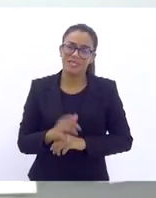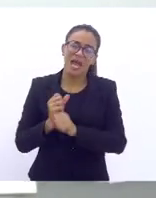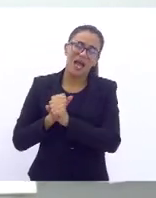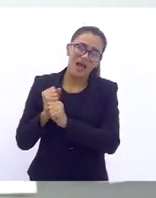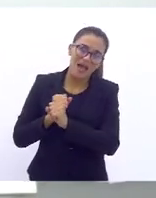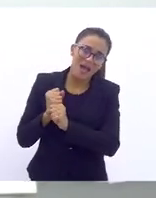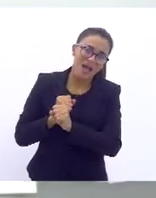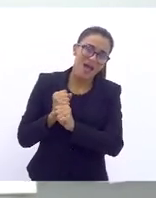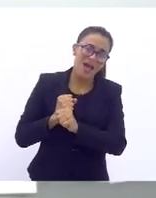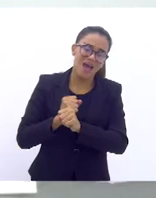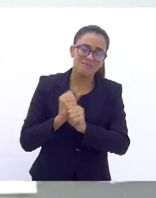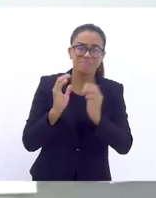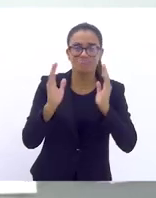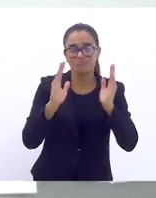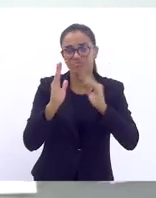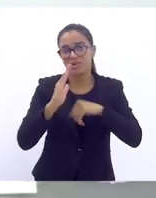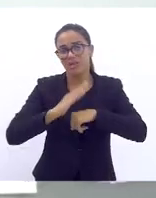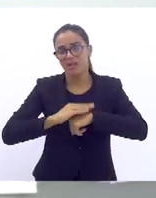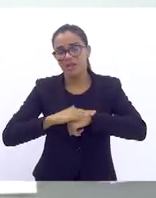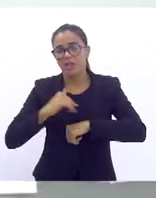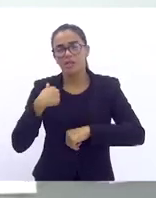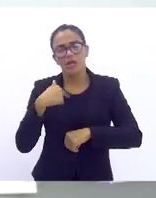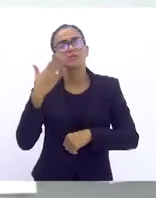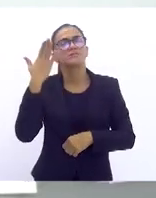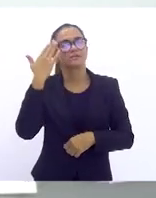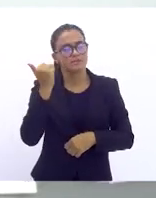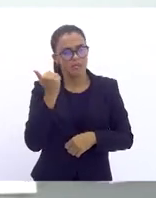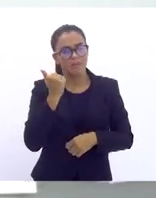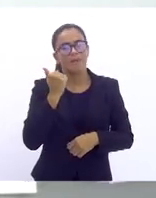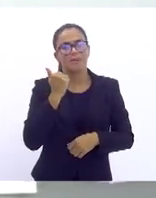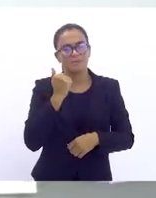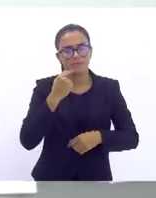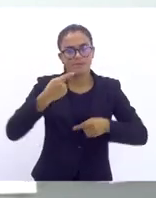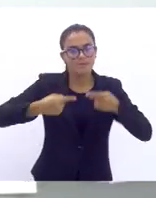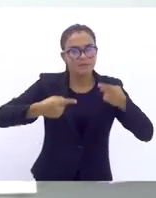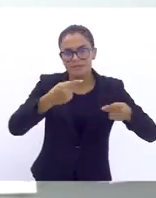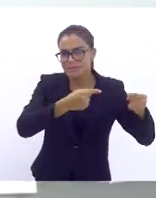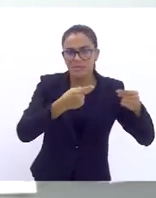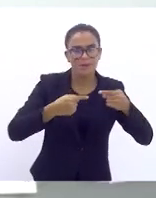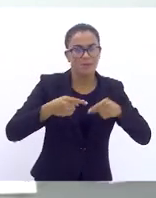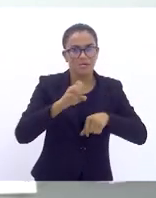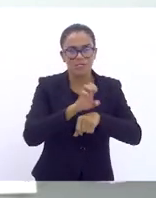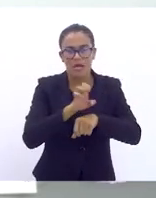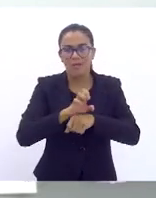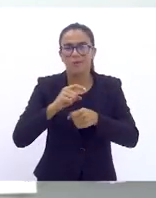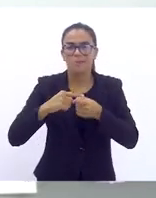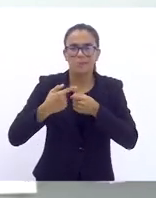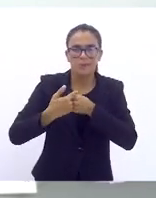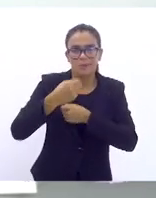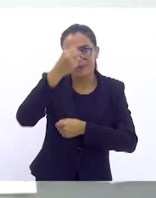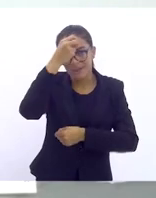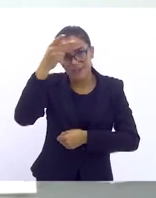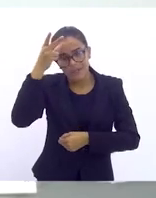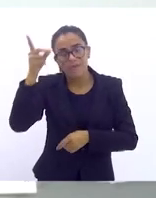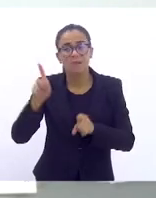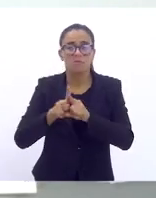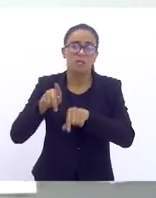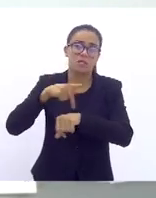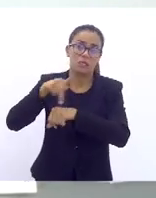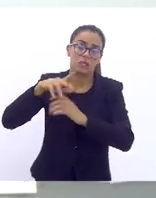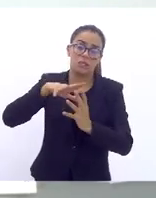nós sabemos os caminhos nos debates de estado de município nos debates internacionais